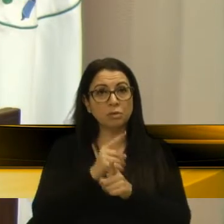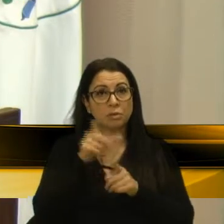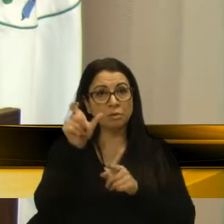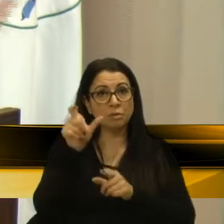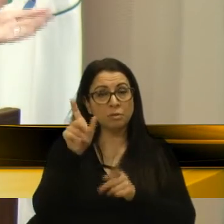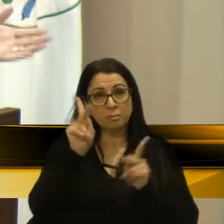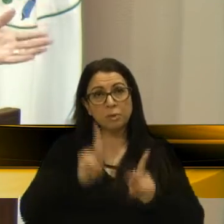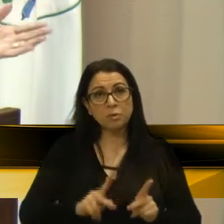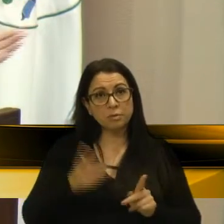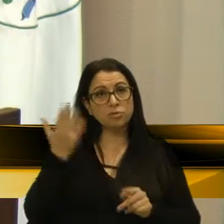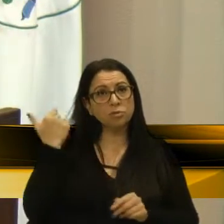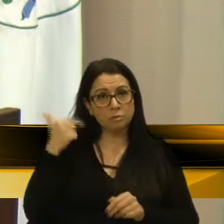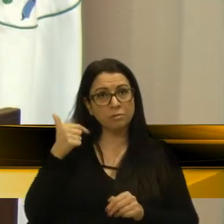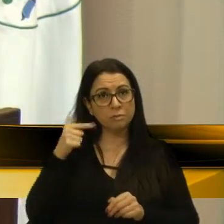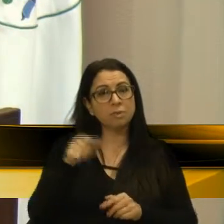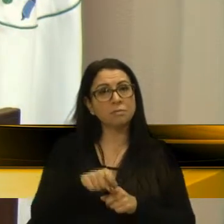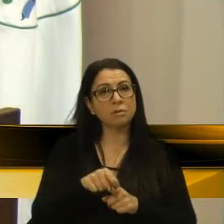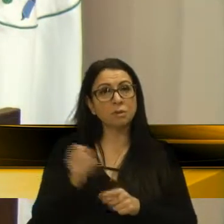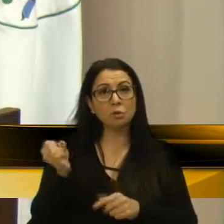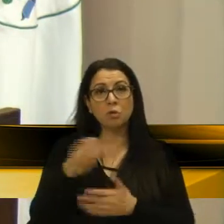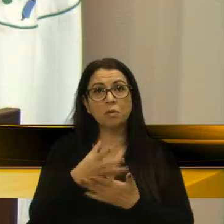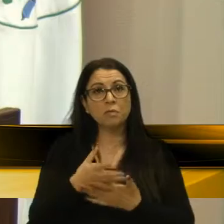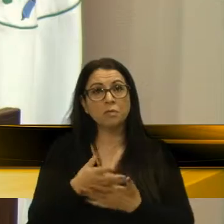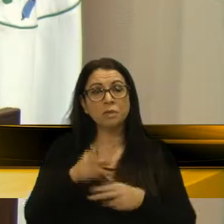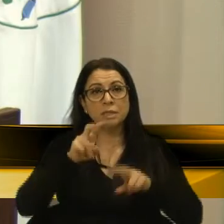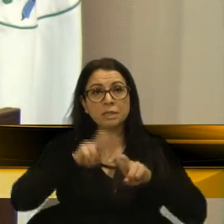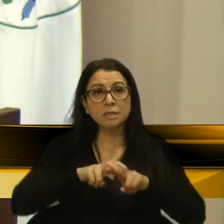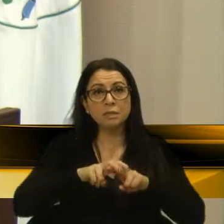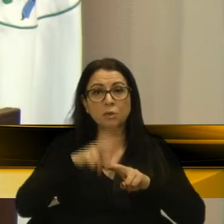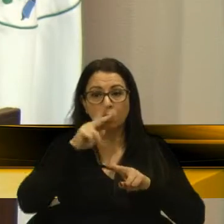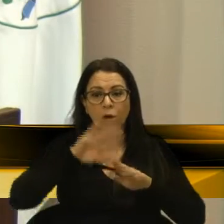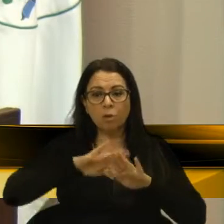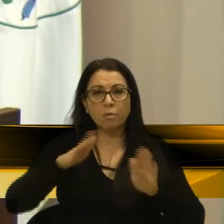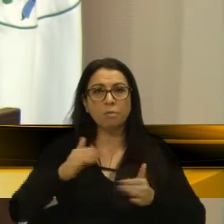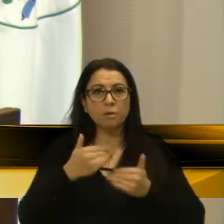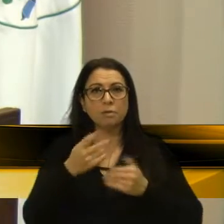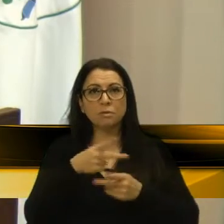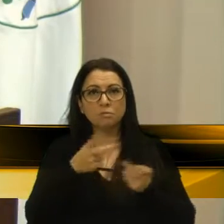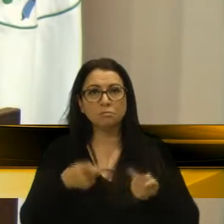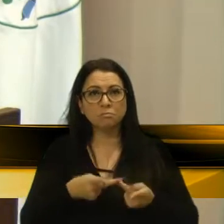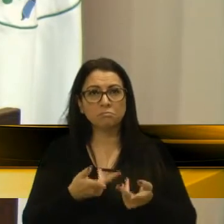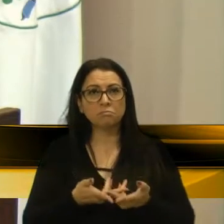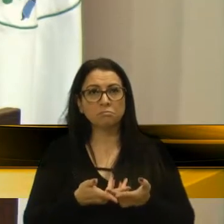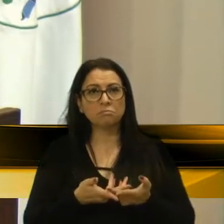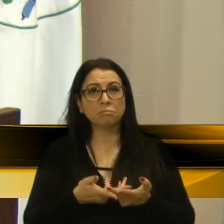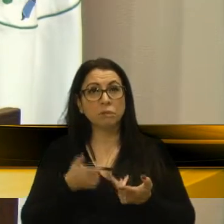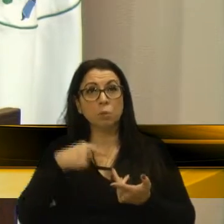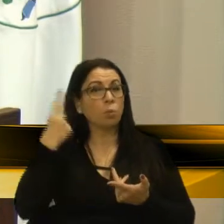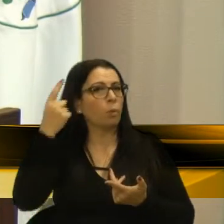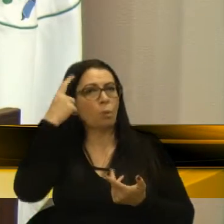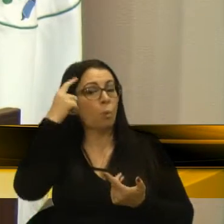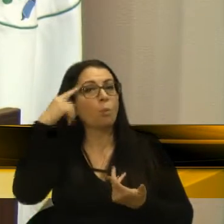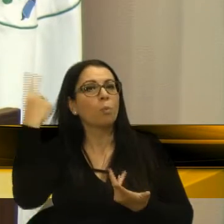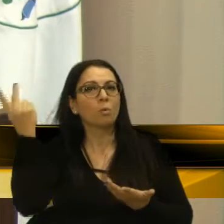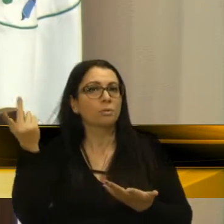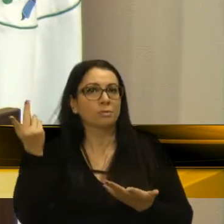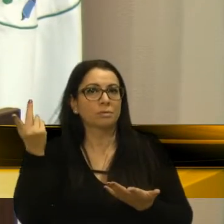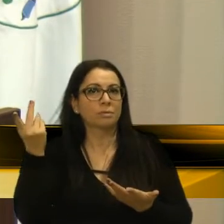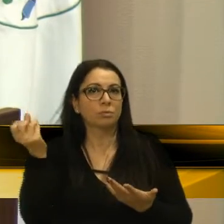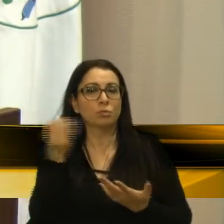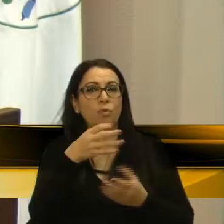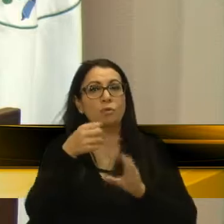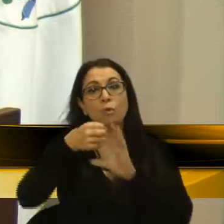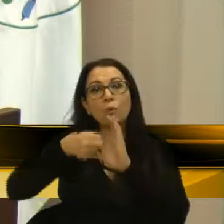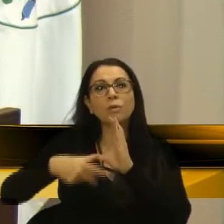tinha trabalhado lá, pessoas novas, sentamos na mesma mesa comendo a pizza. É um novo